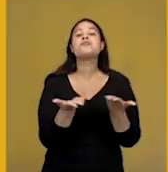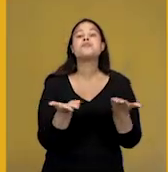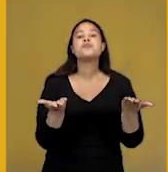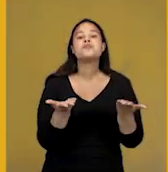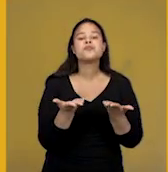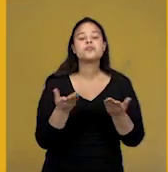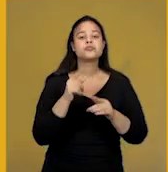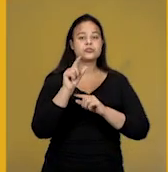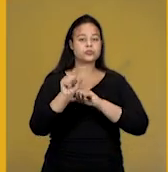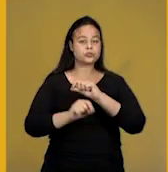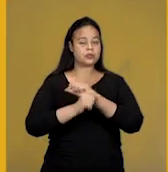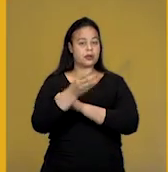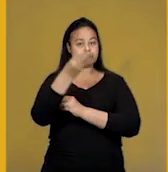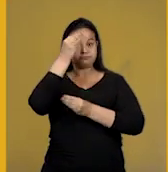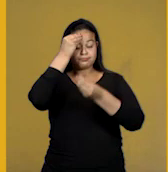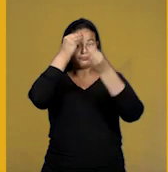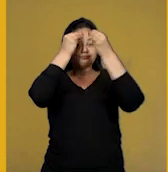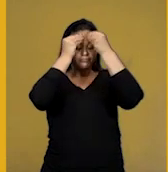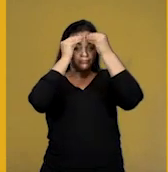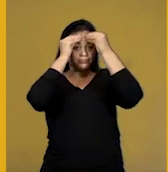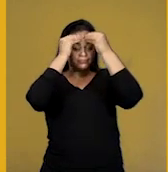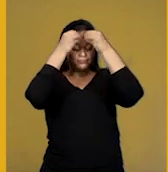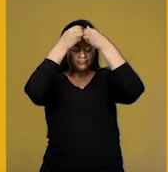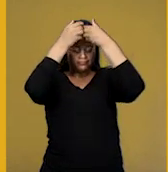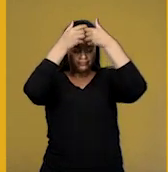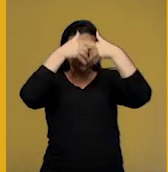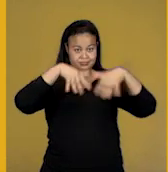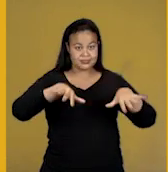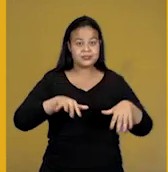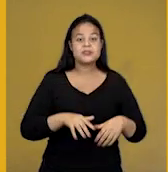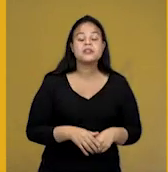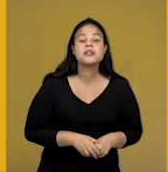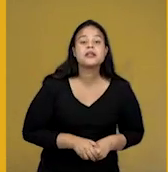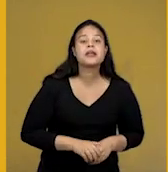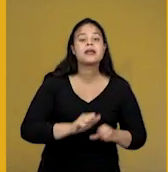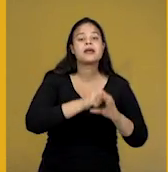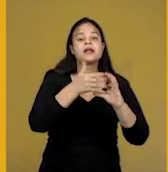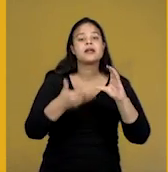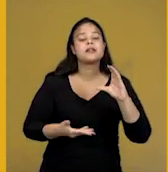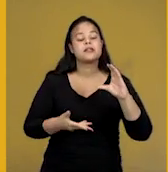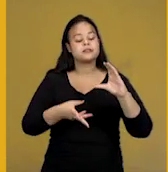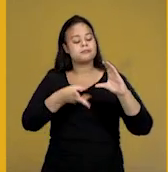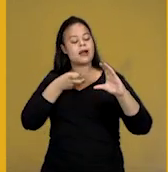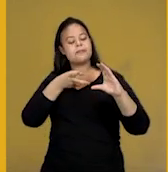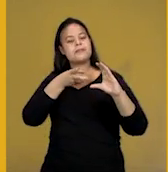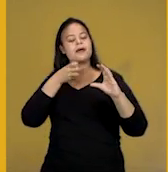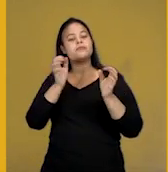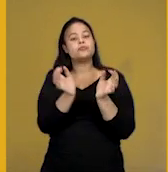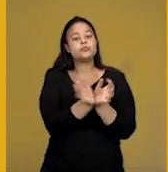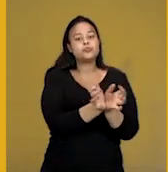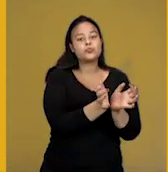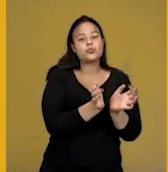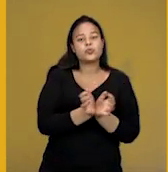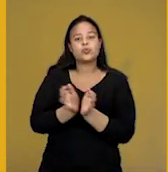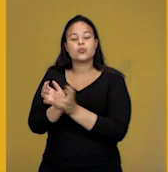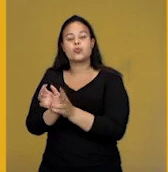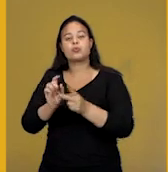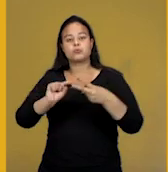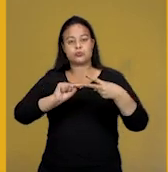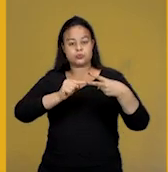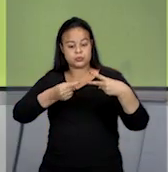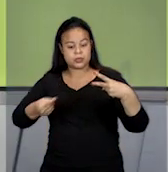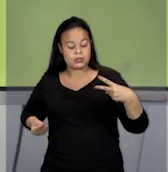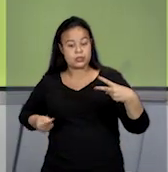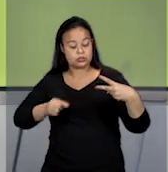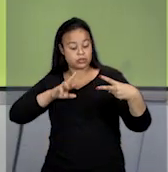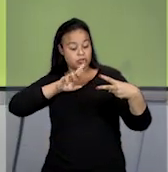então, compreender que certas características são determinadas pela ação conjunta de alelos de diferentes